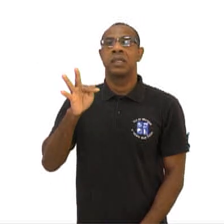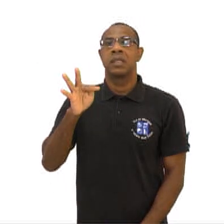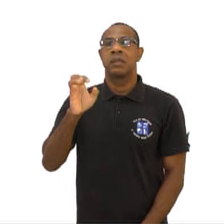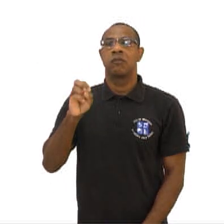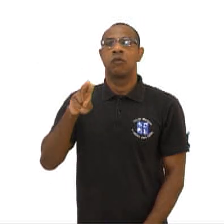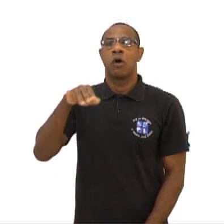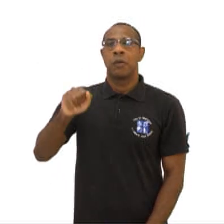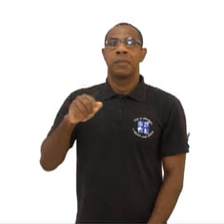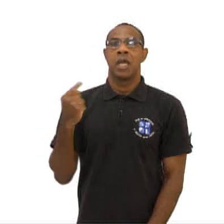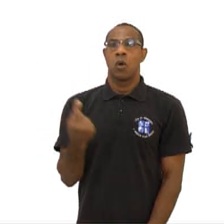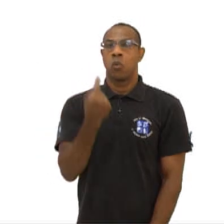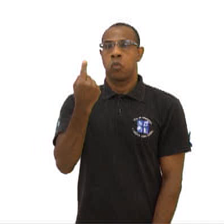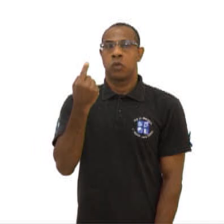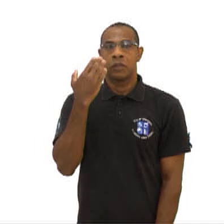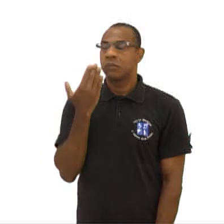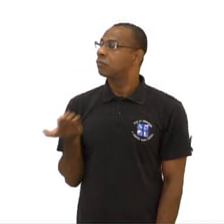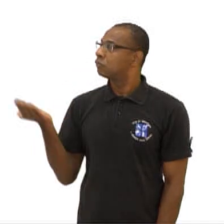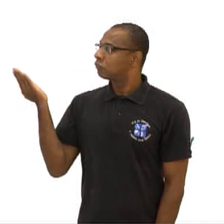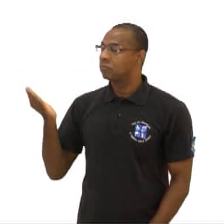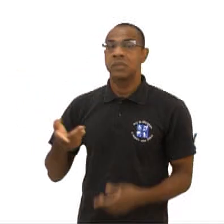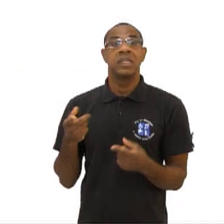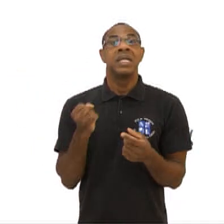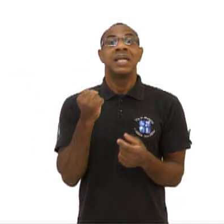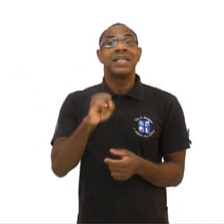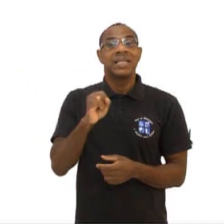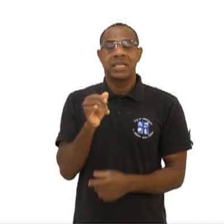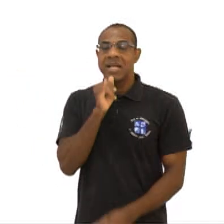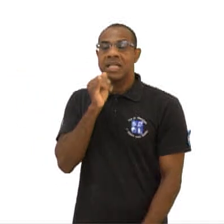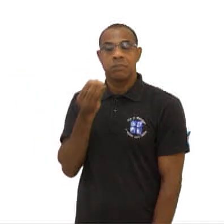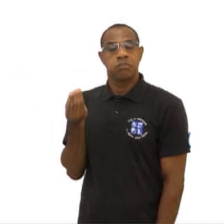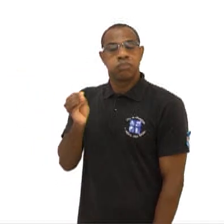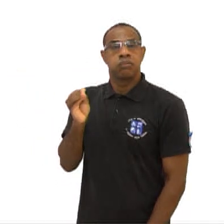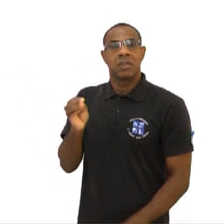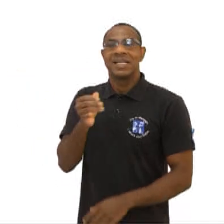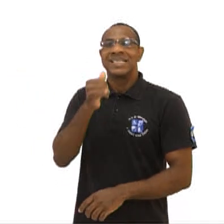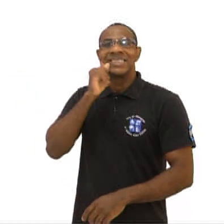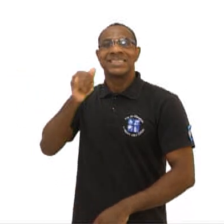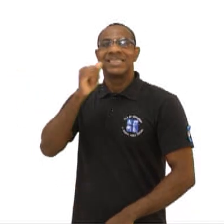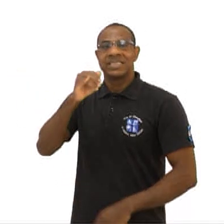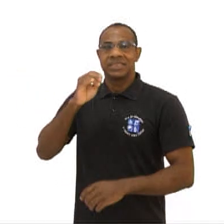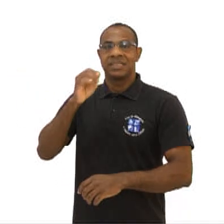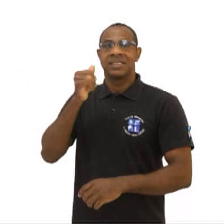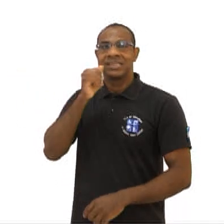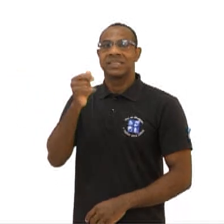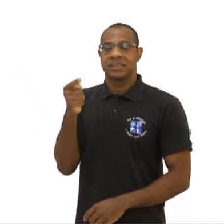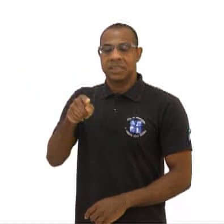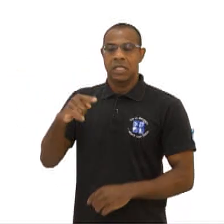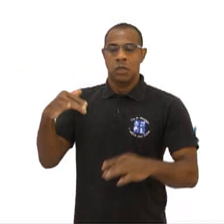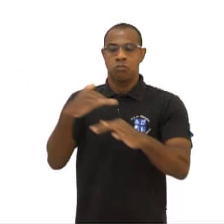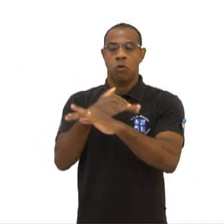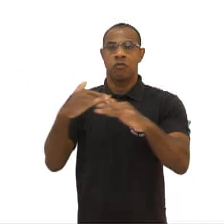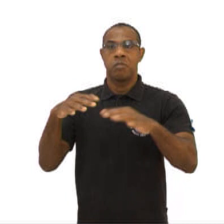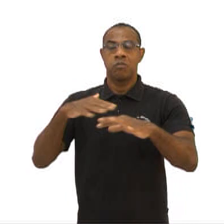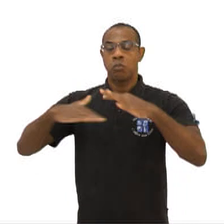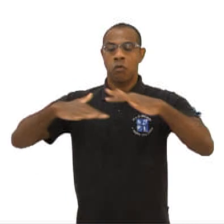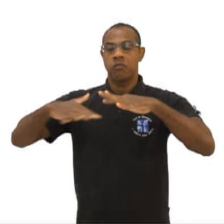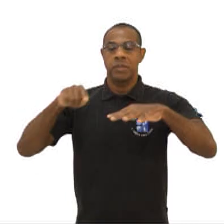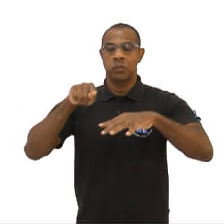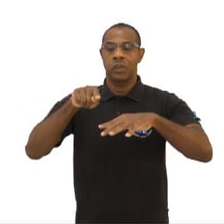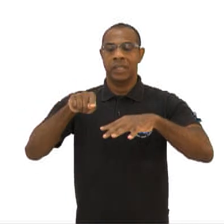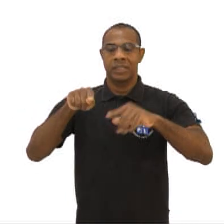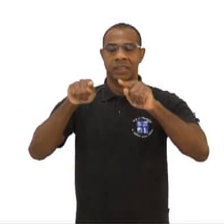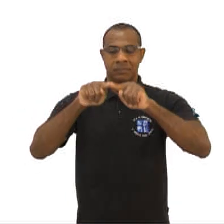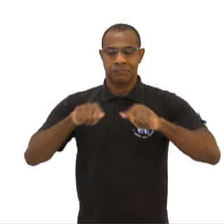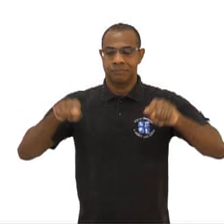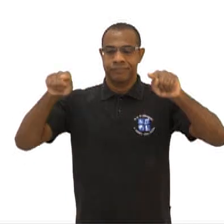linhas de campo uniforme, se eu colocar uma carga elétrica em movimento, tá?